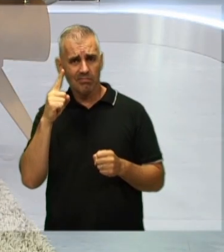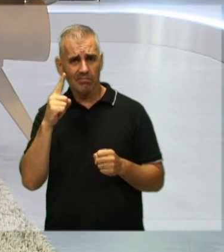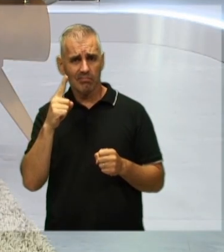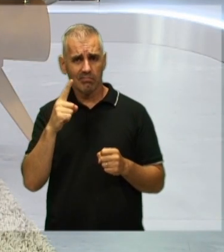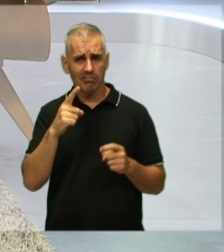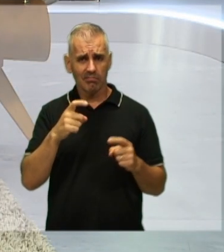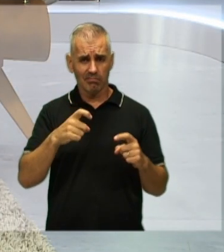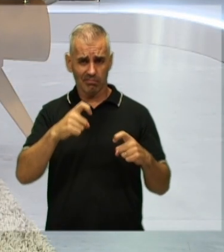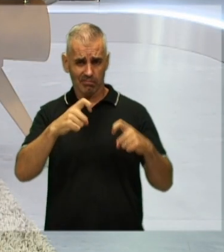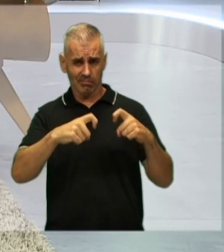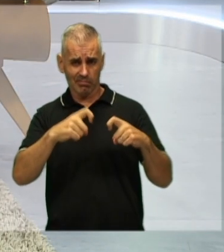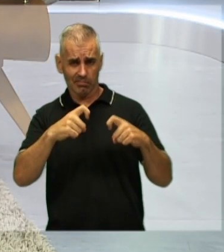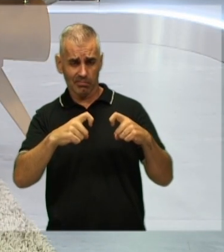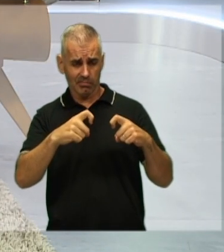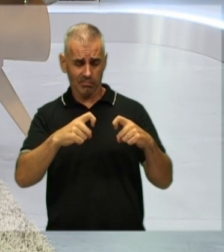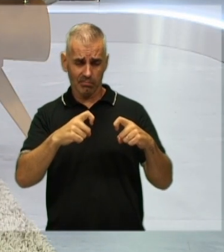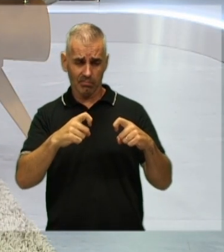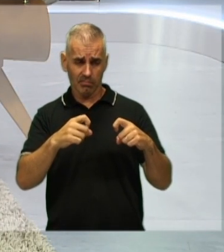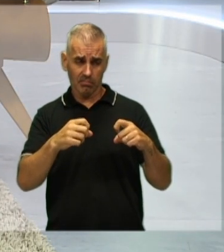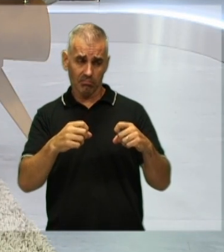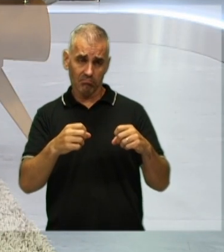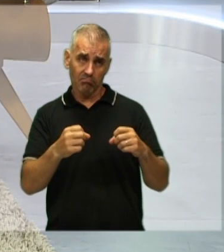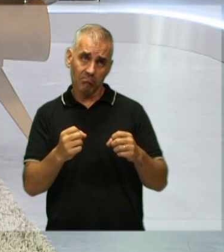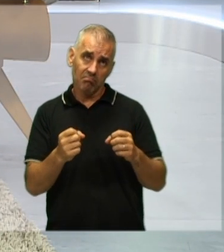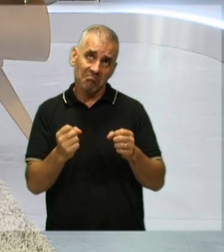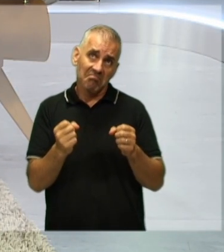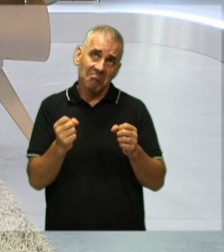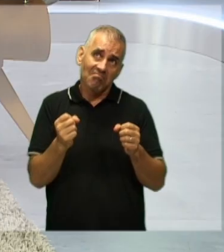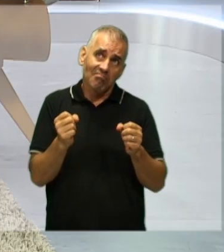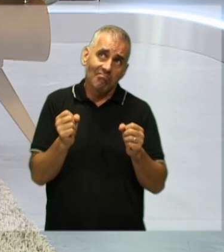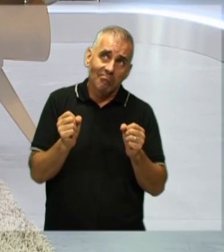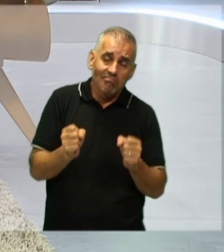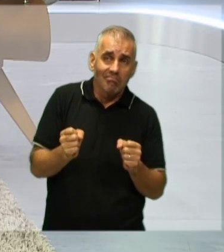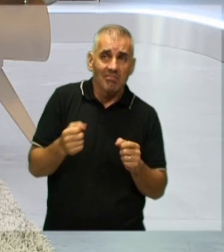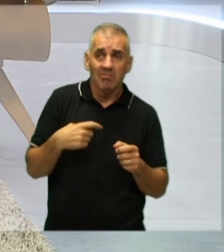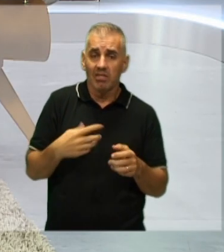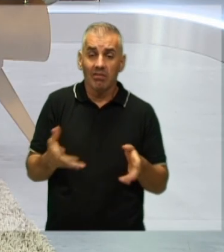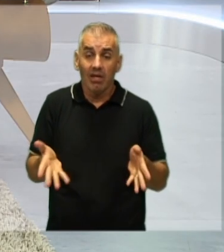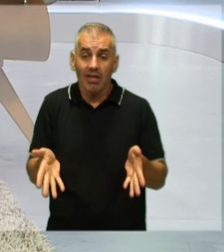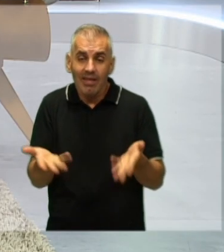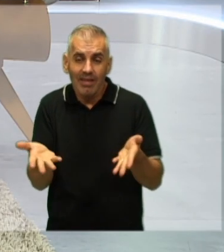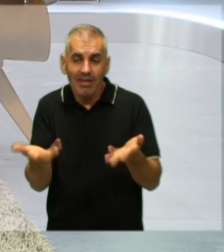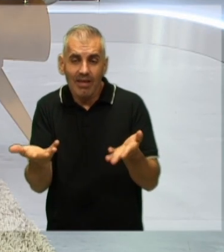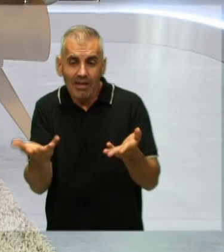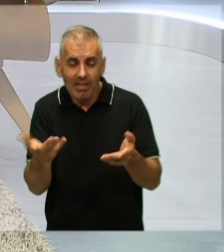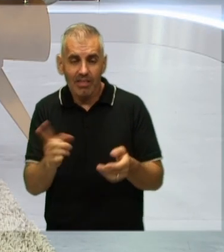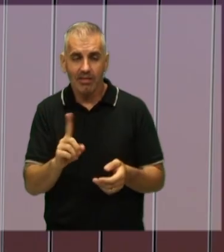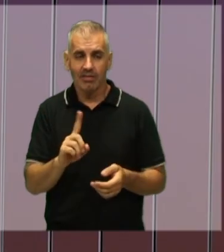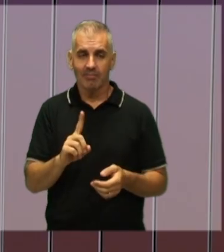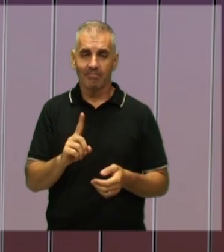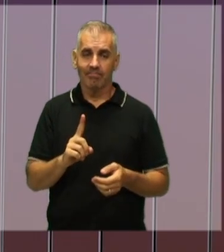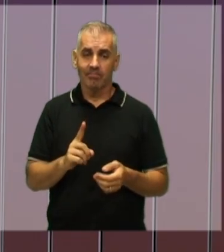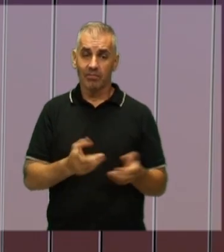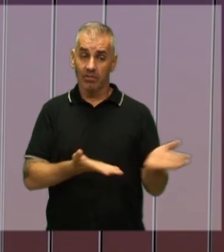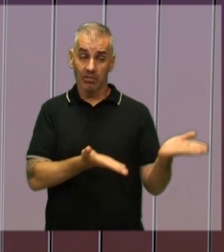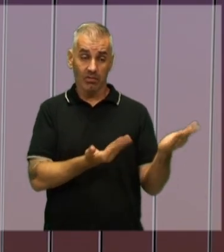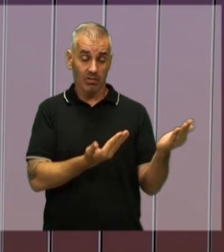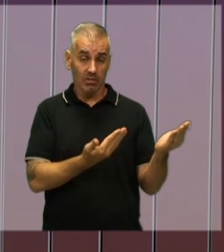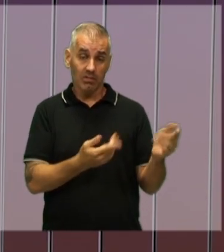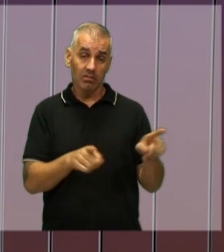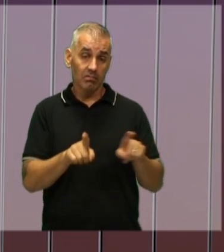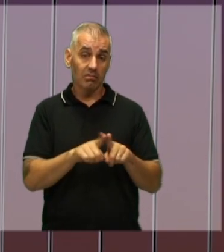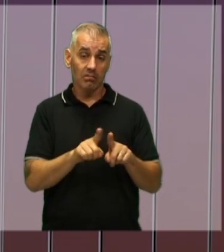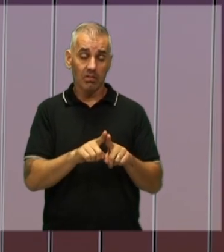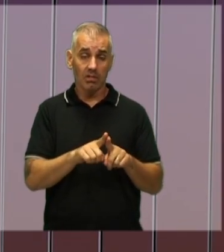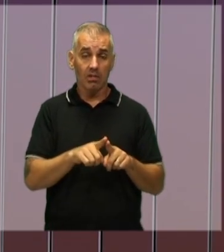pensar lá, natural, mas ela não deve ser incentivada a isso. O adolescente é a mesma coisa. A Ana Carolina Martins tem